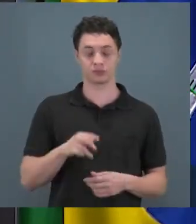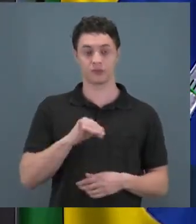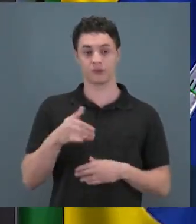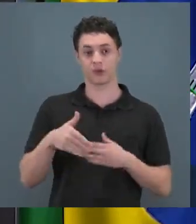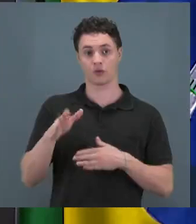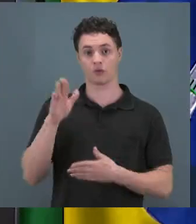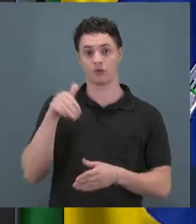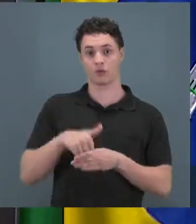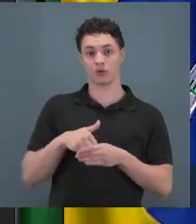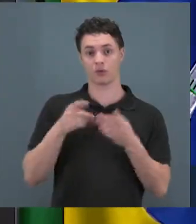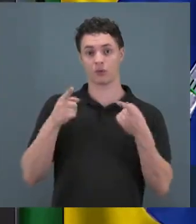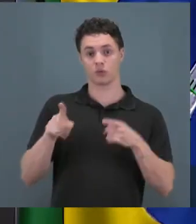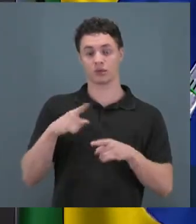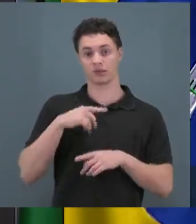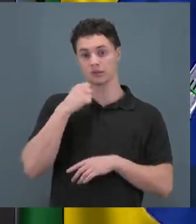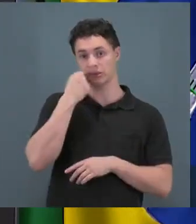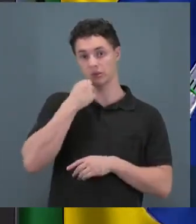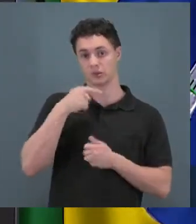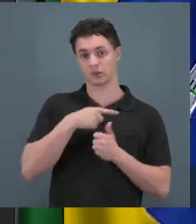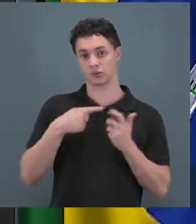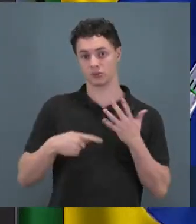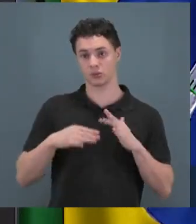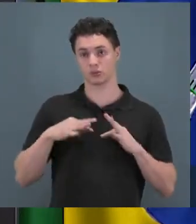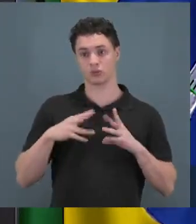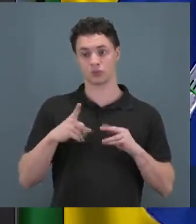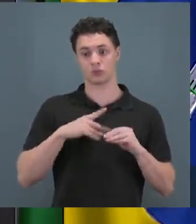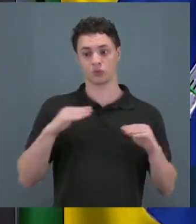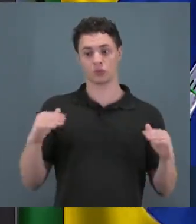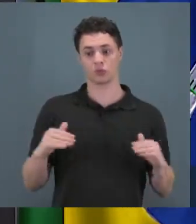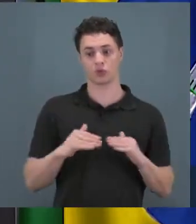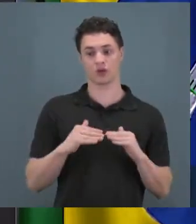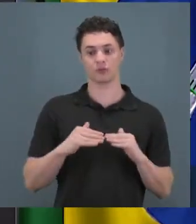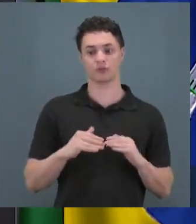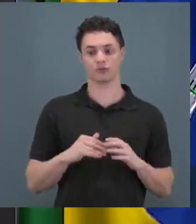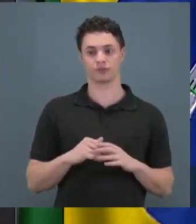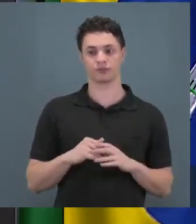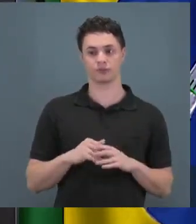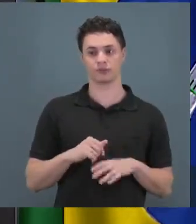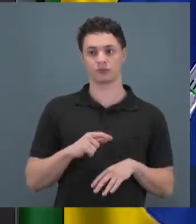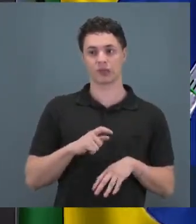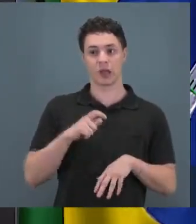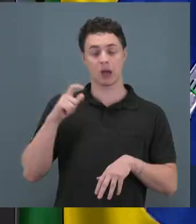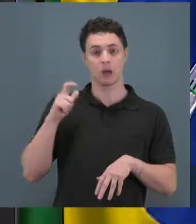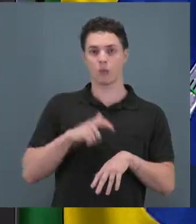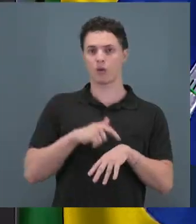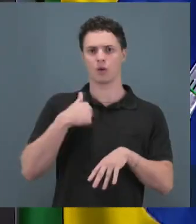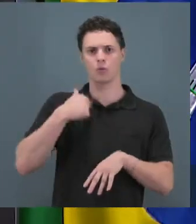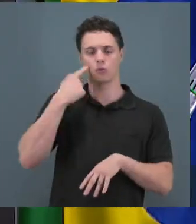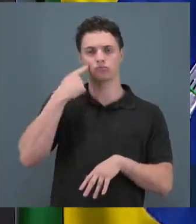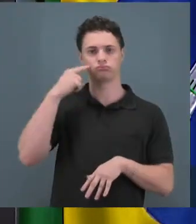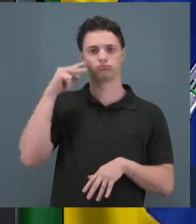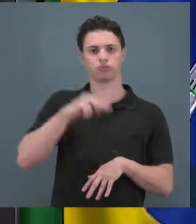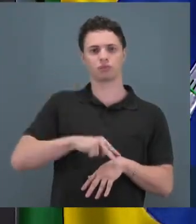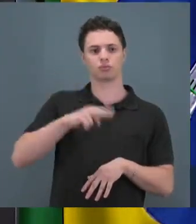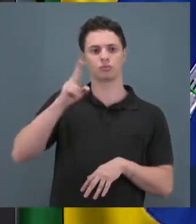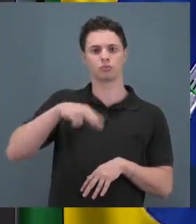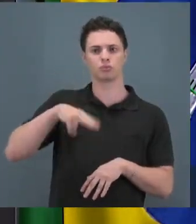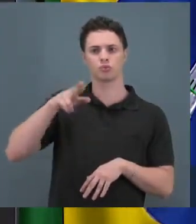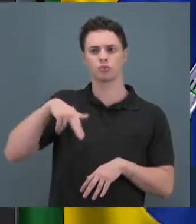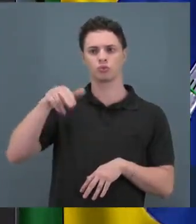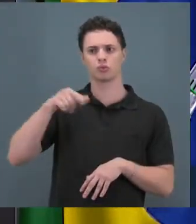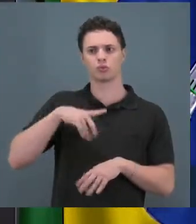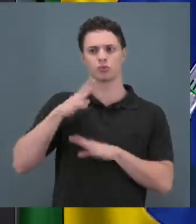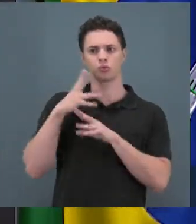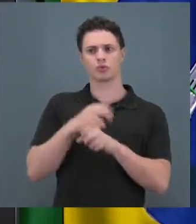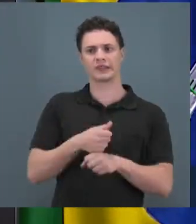contra, por senadores que votaram a favor. Na hora, eu nunca tinha visto isso em 6 anos